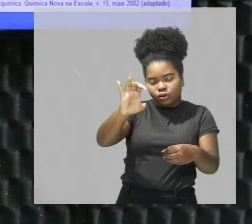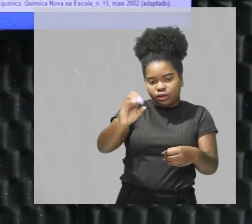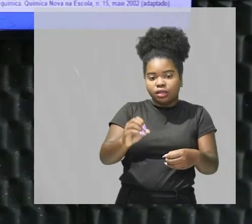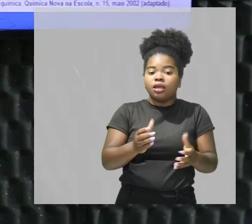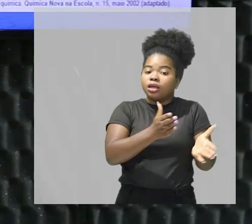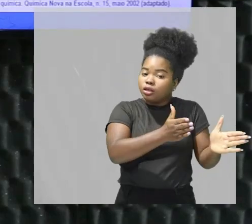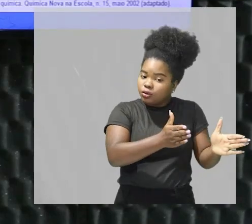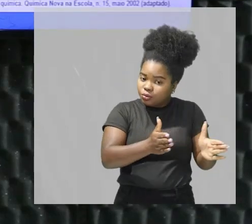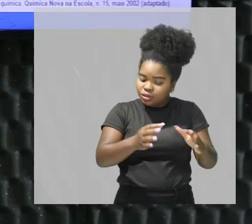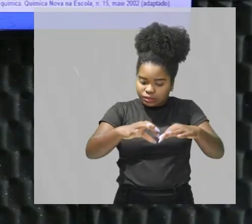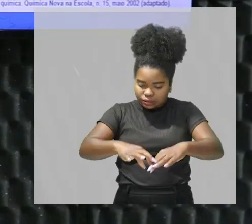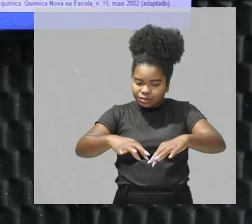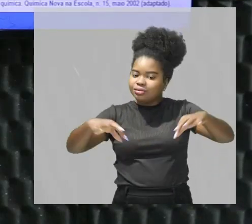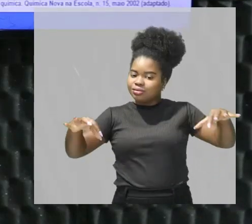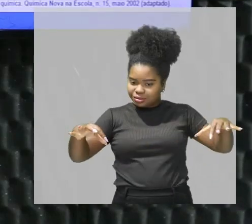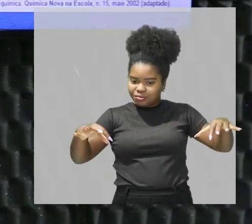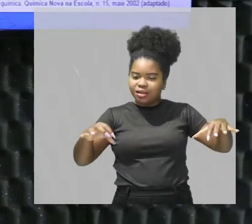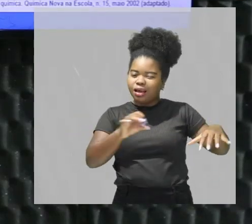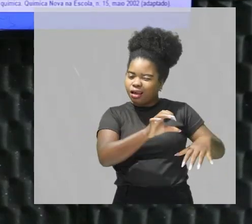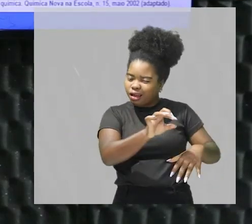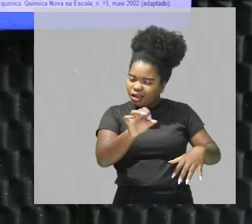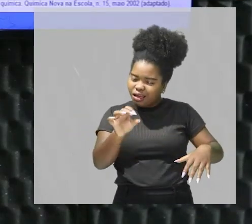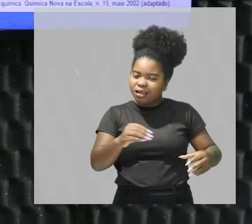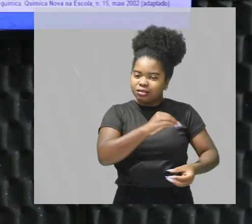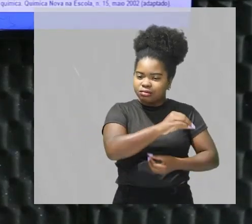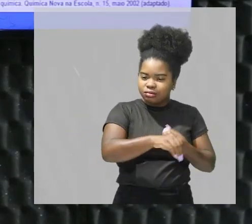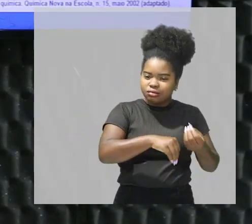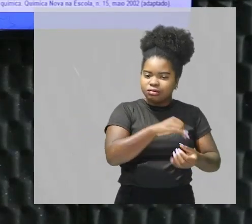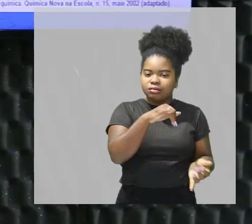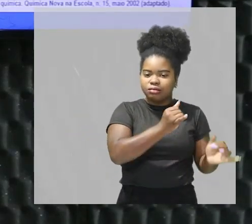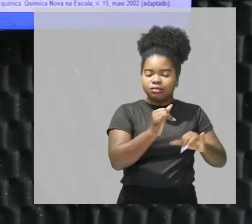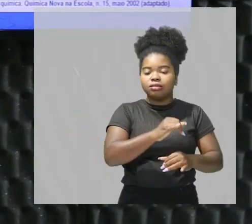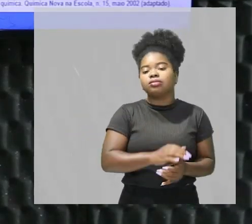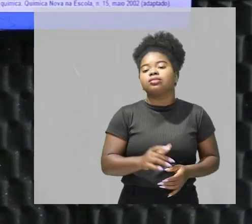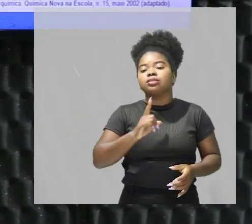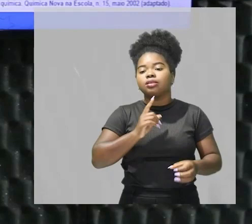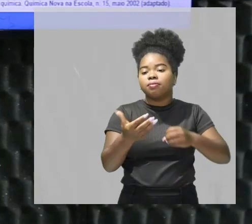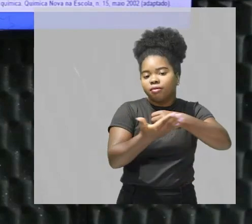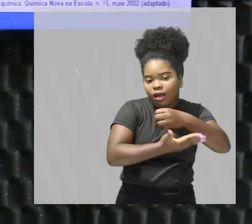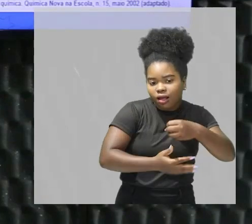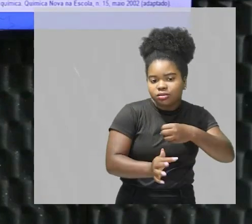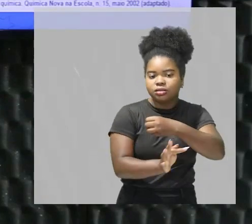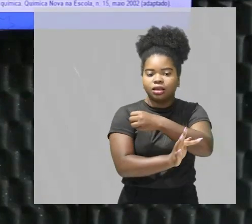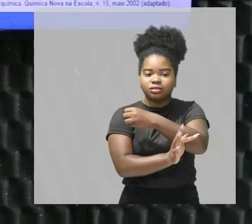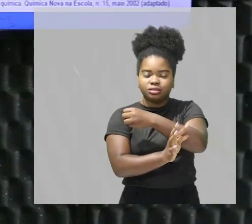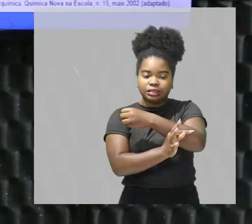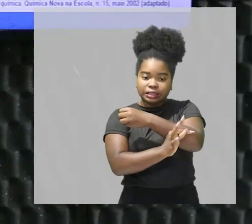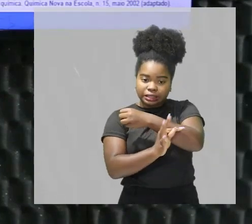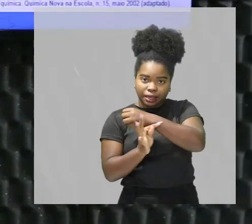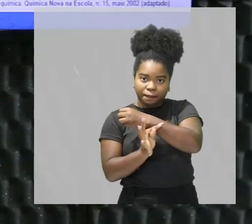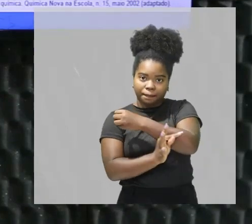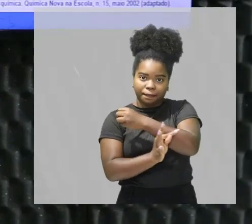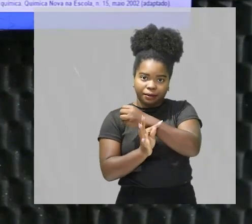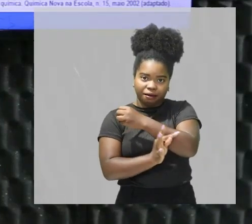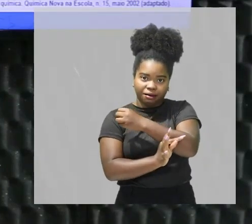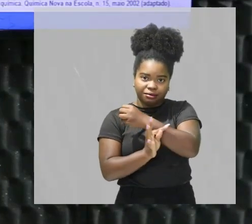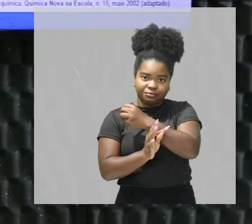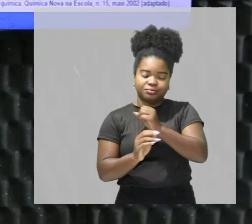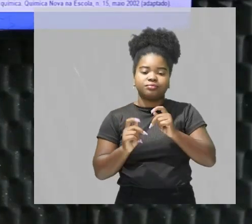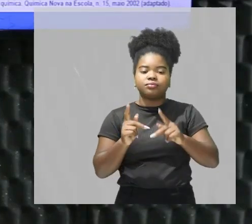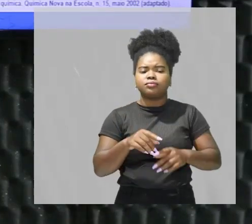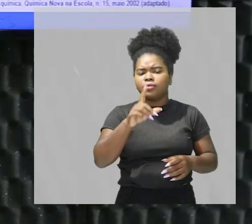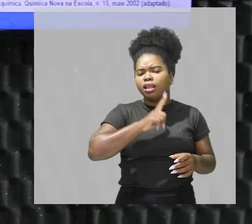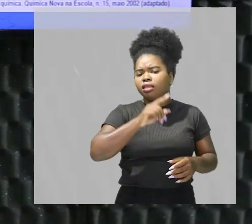Destilação fracionada. Com base em suas temperaturas de ebulição. O quadro apresenta as principais